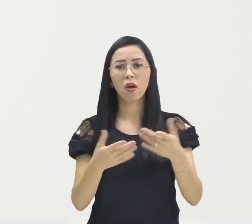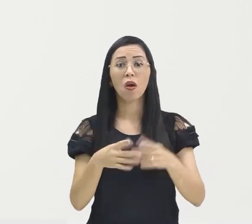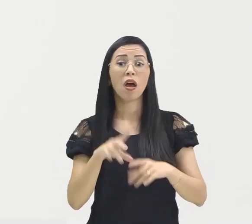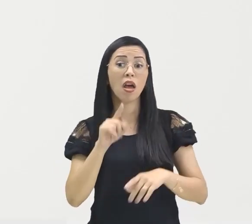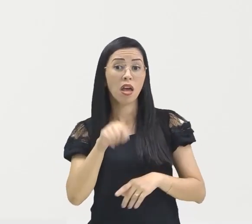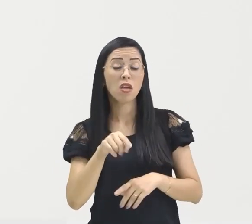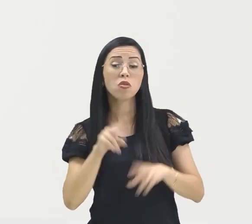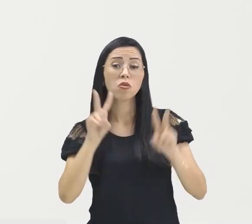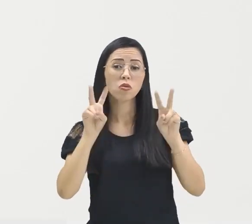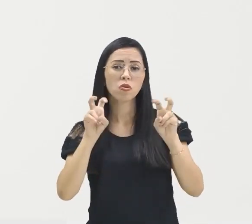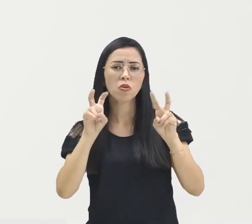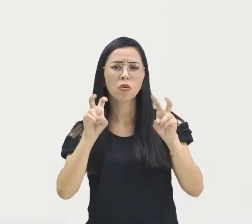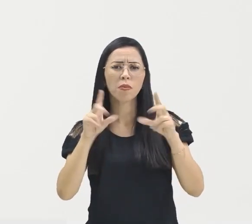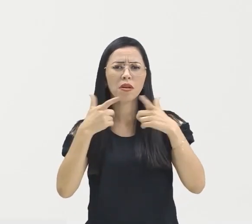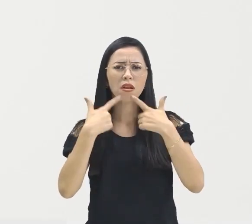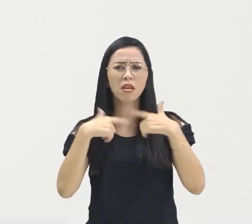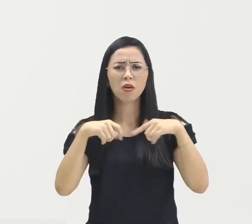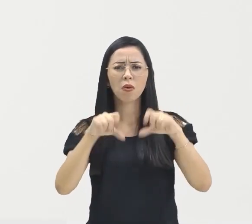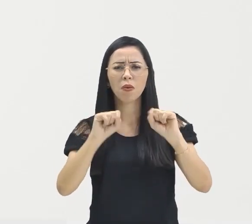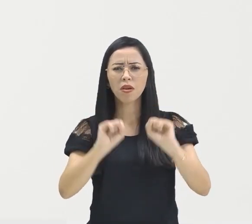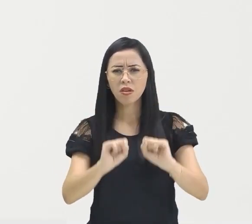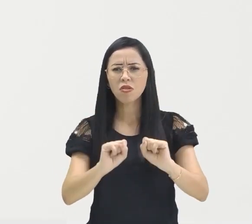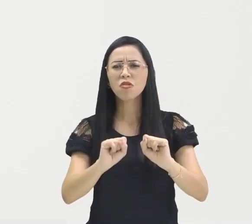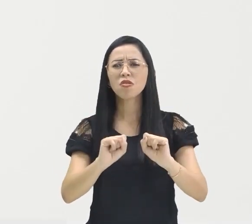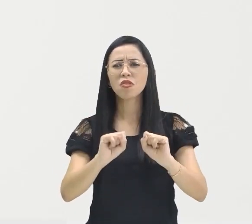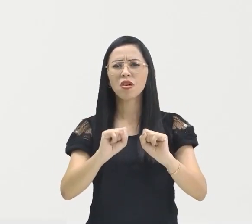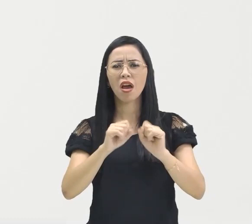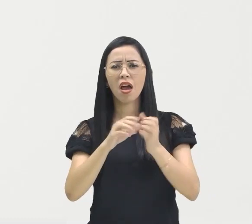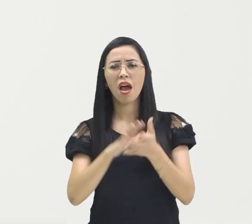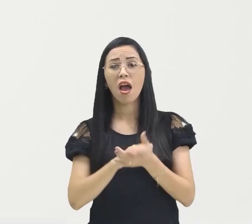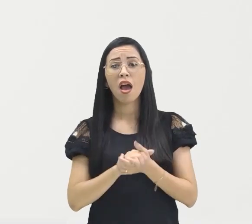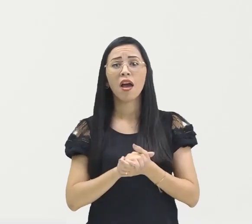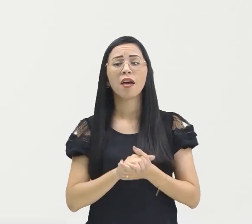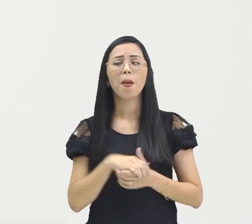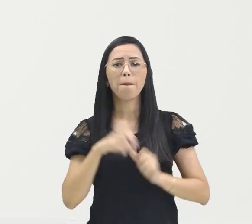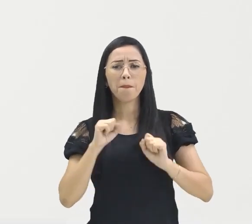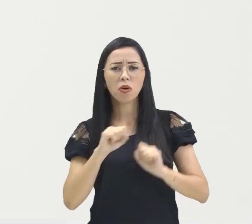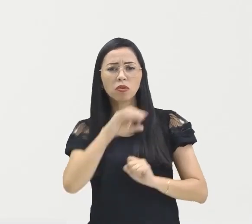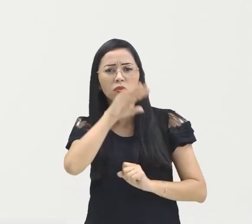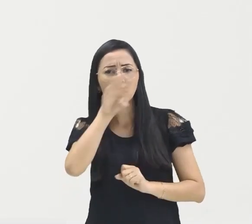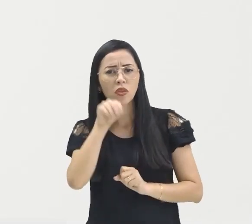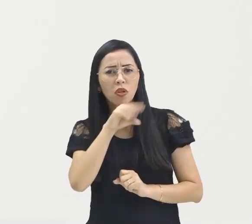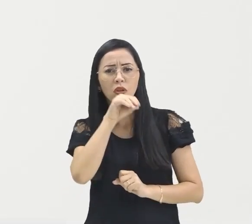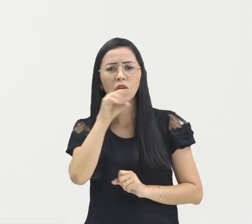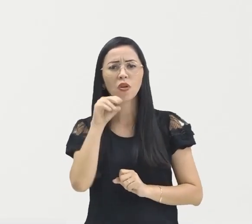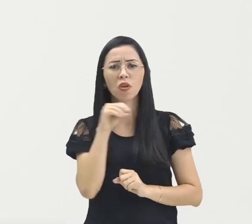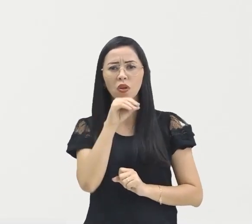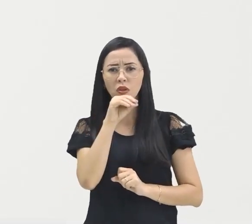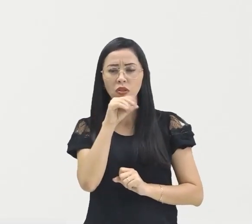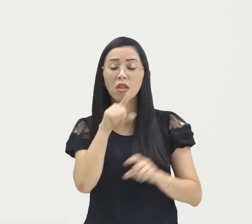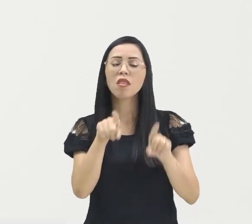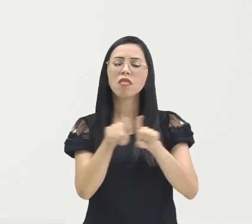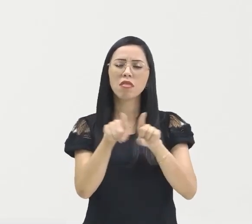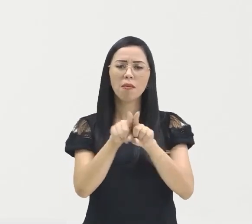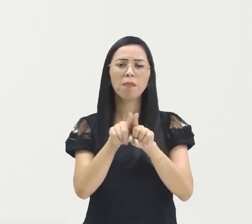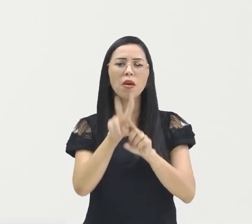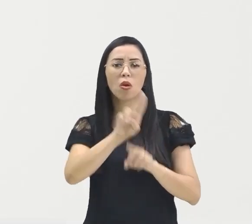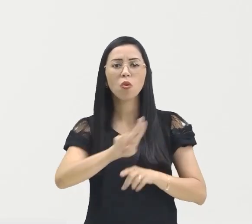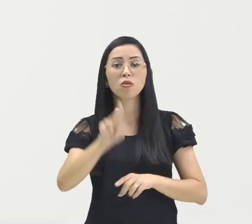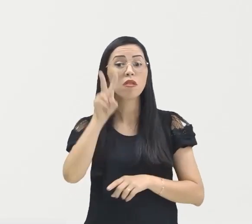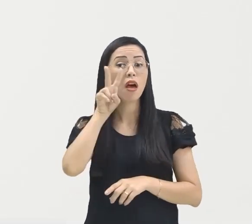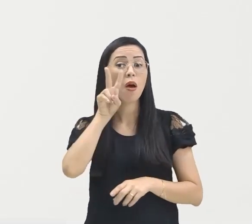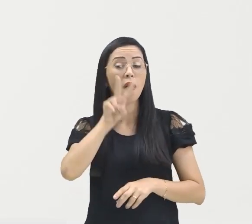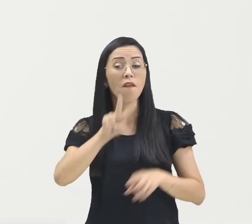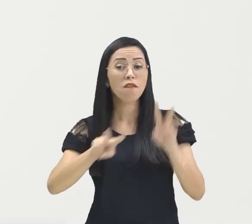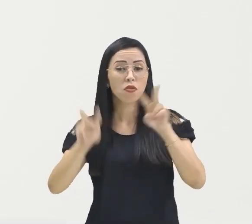especialmente na área fonológica, mas que pode desenvolver também o processo visual. Ele